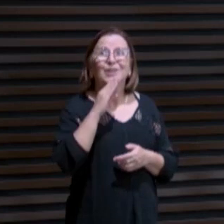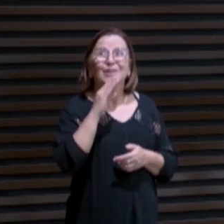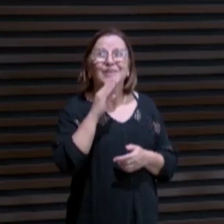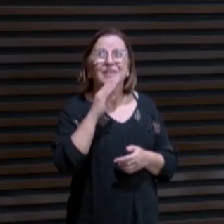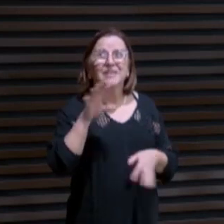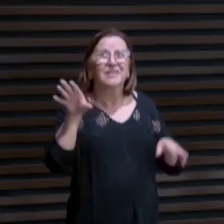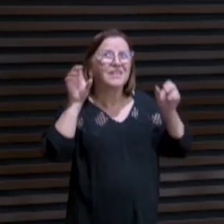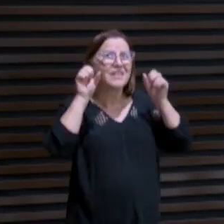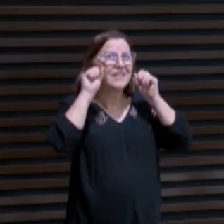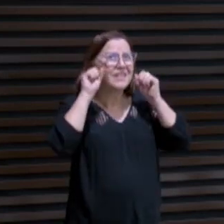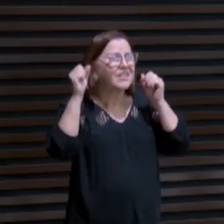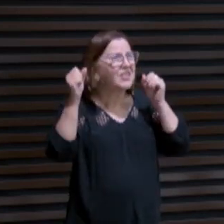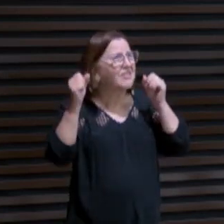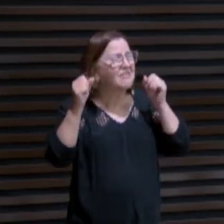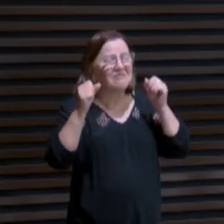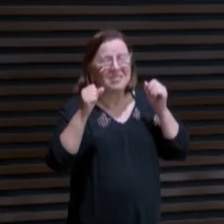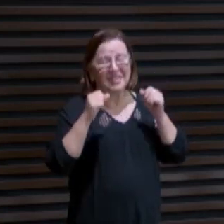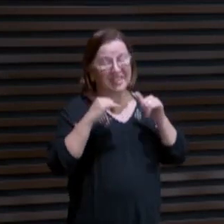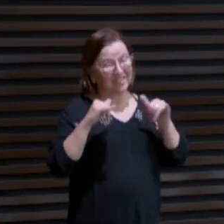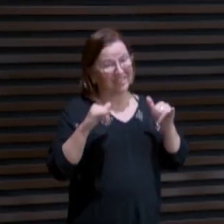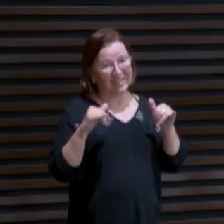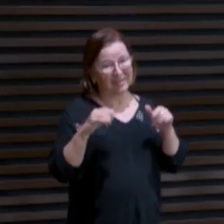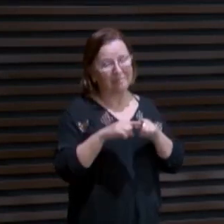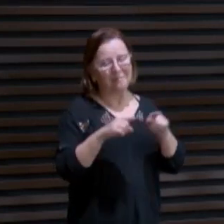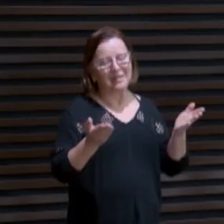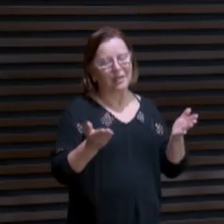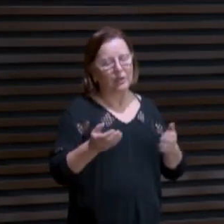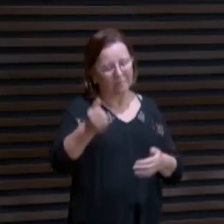agora eu me arrependo no pó e na cinza.